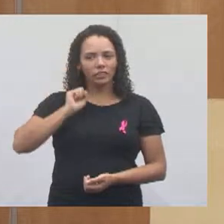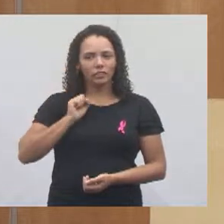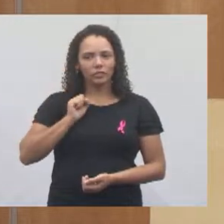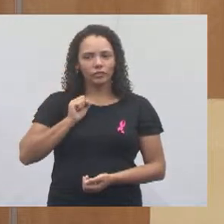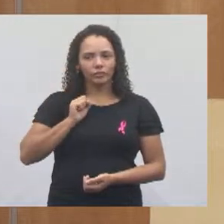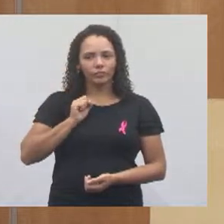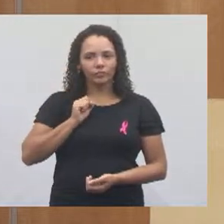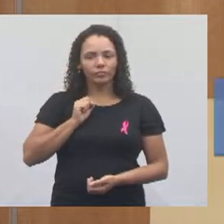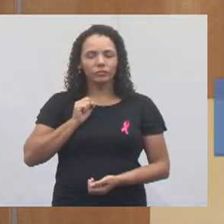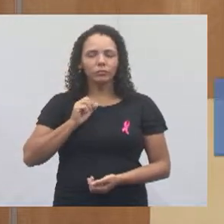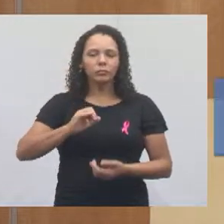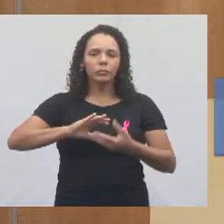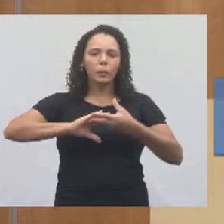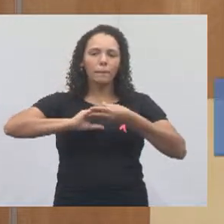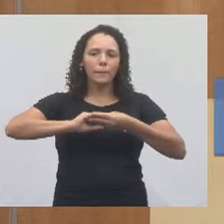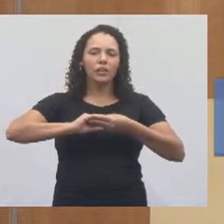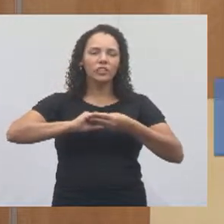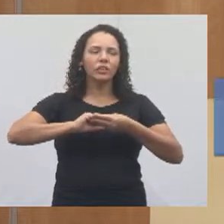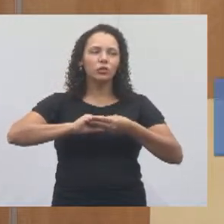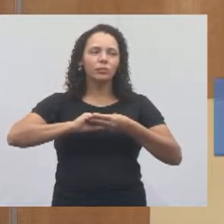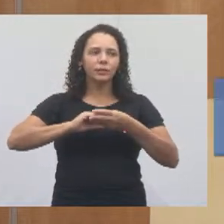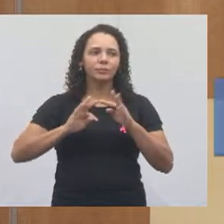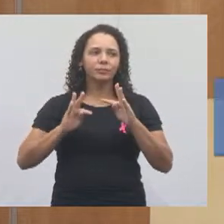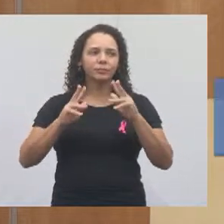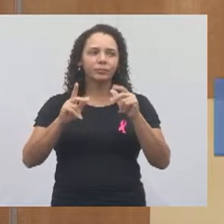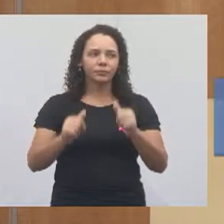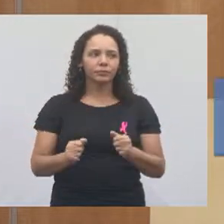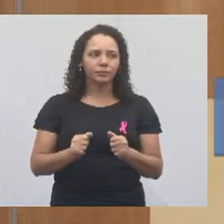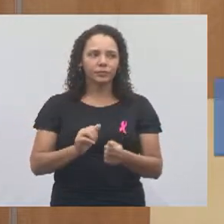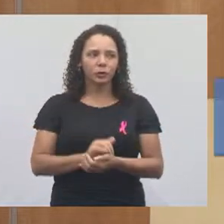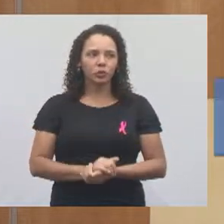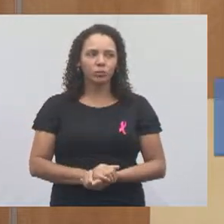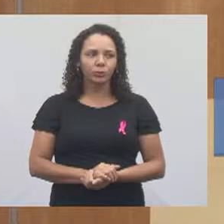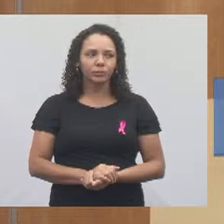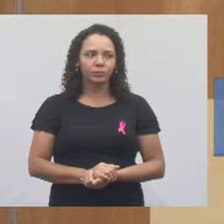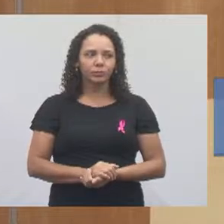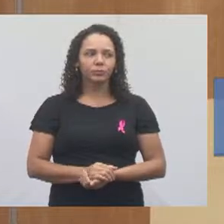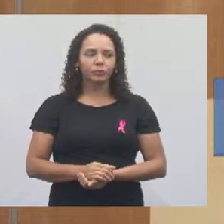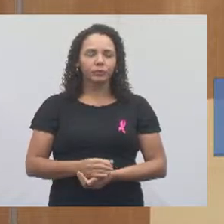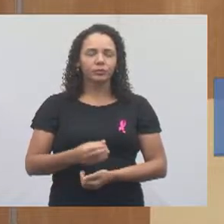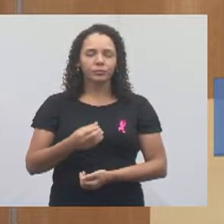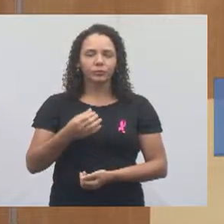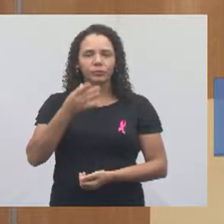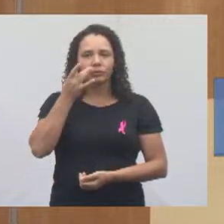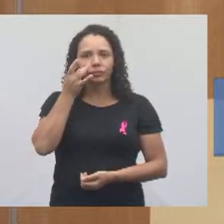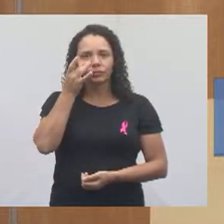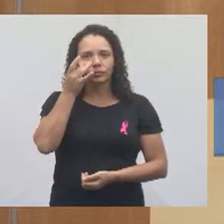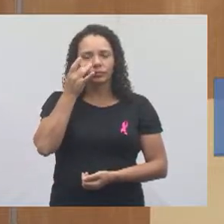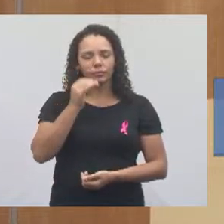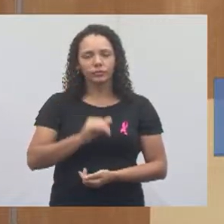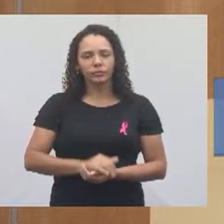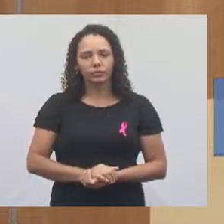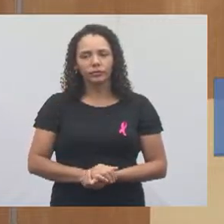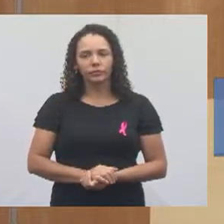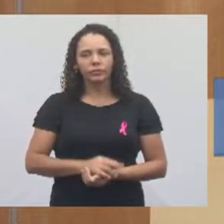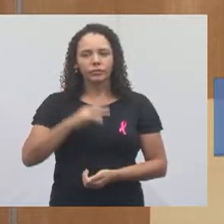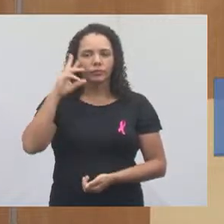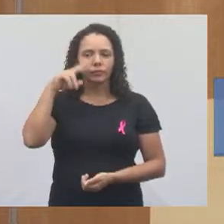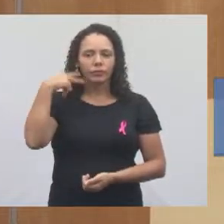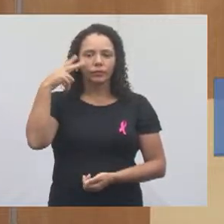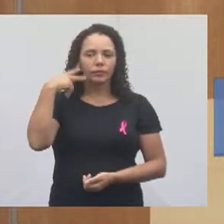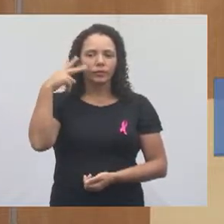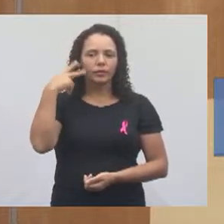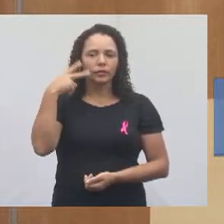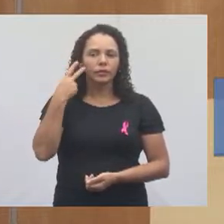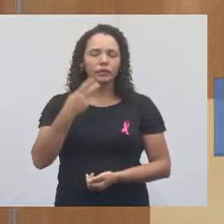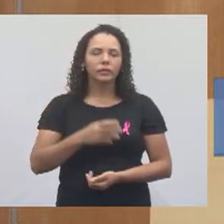eu quero cumprimentar todos que estão presentes aqui nessa sessão, os vereadores que